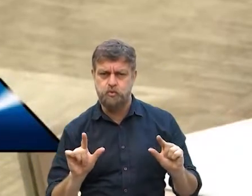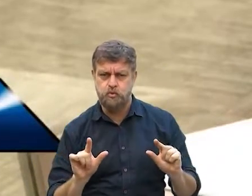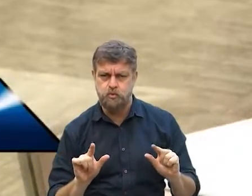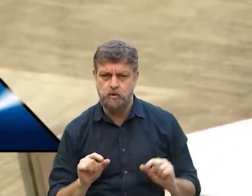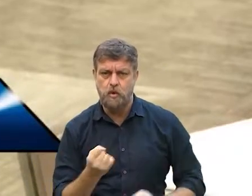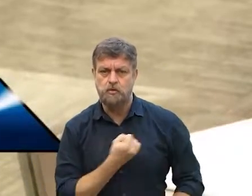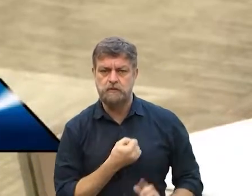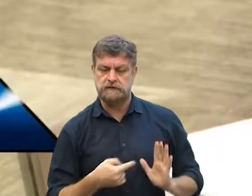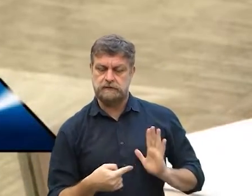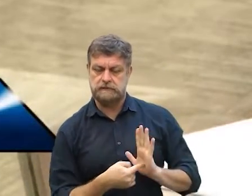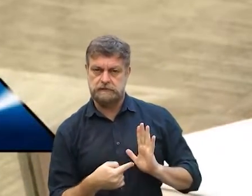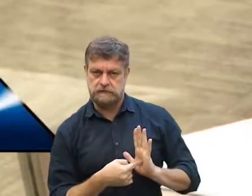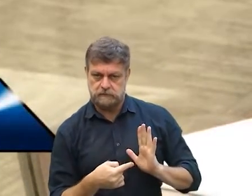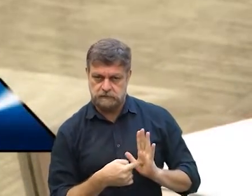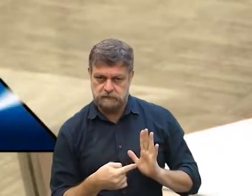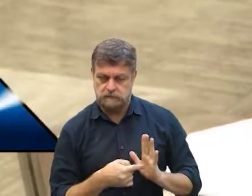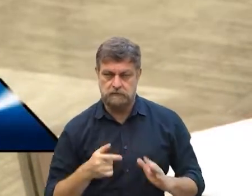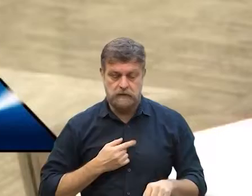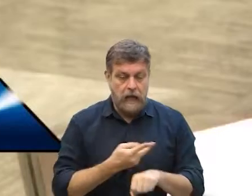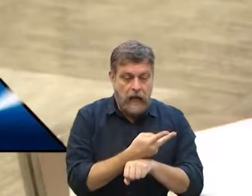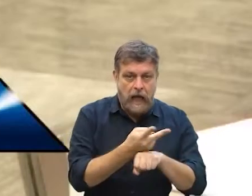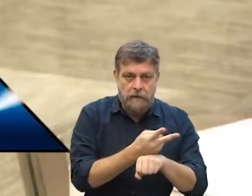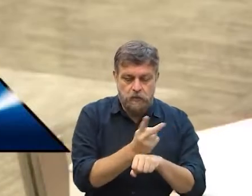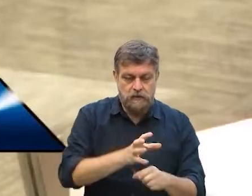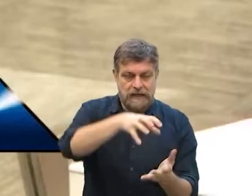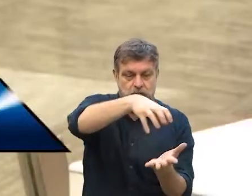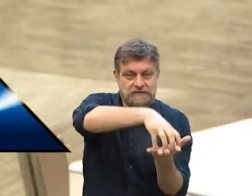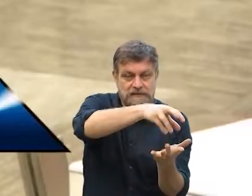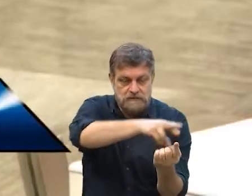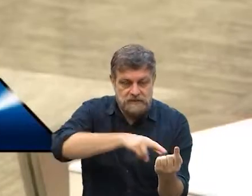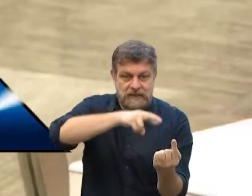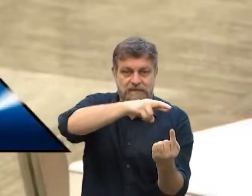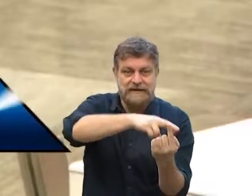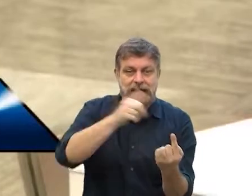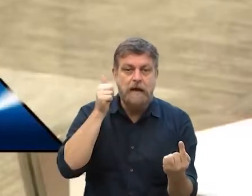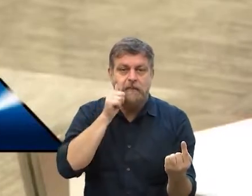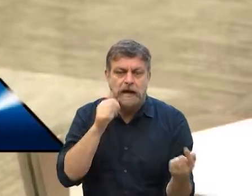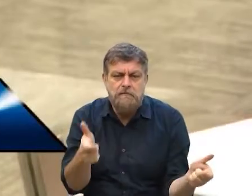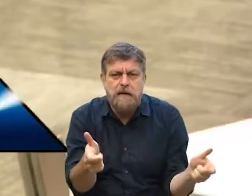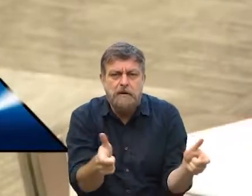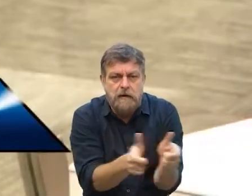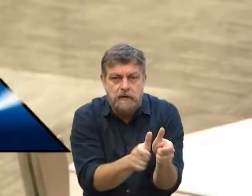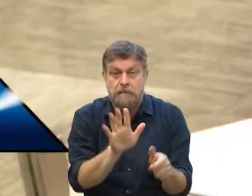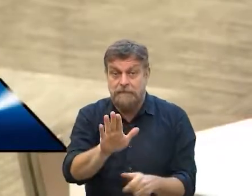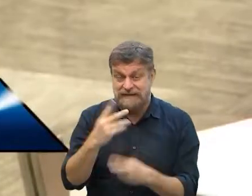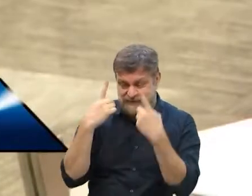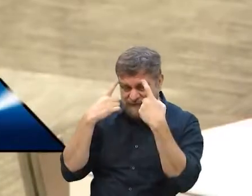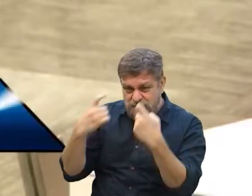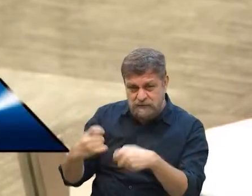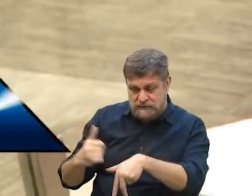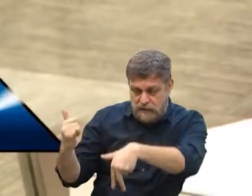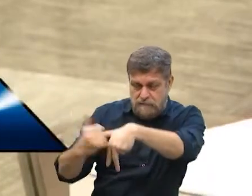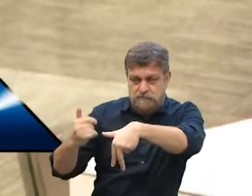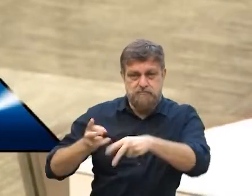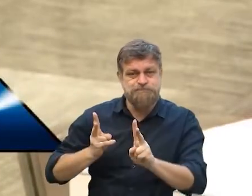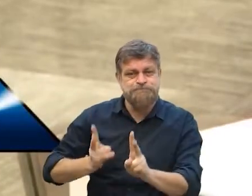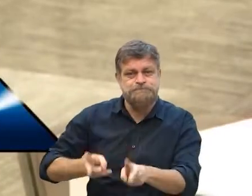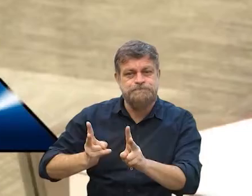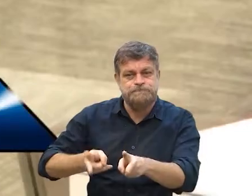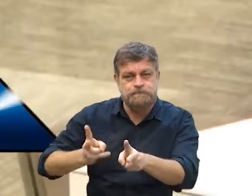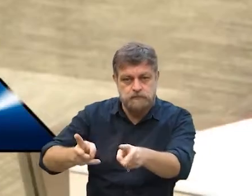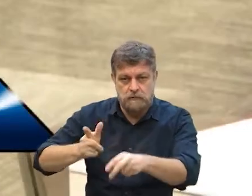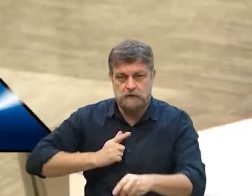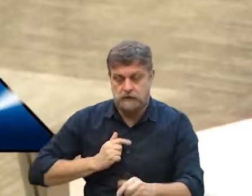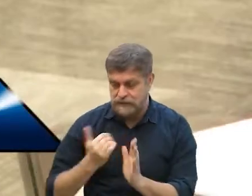número de ocorrências, da procura no próprio centro de referência da mulher, mas a violência contra a mulher continuou